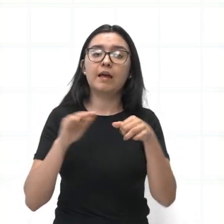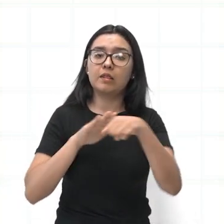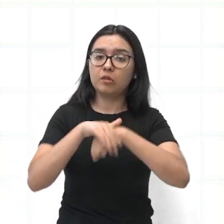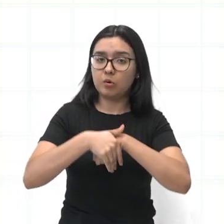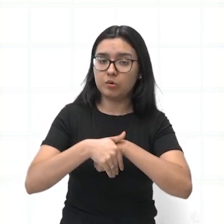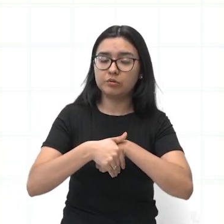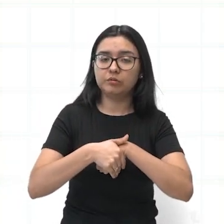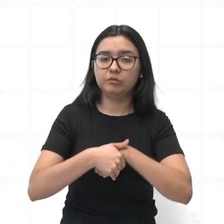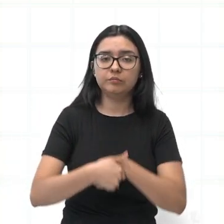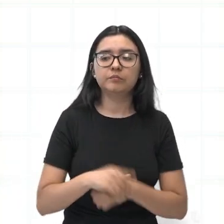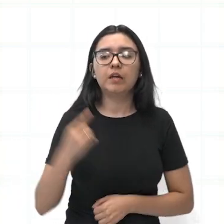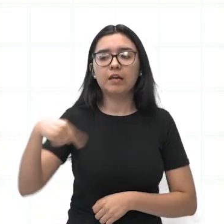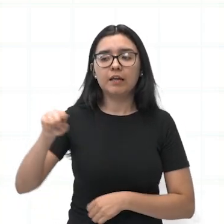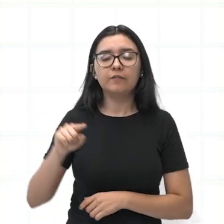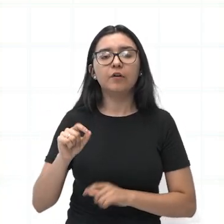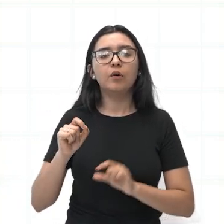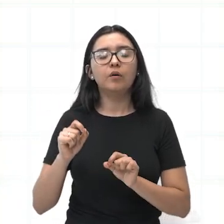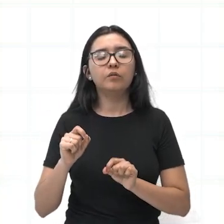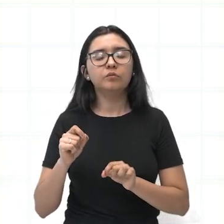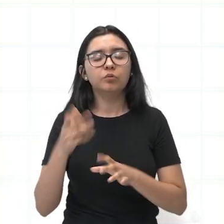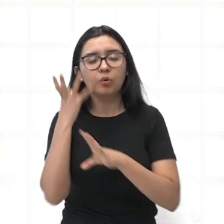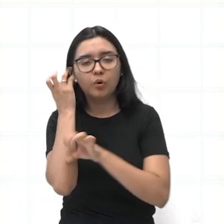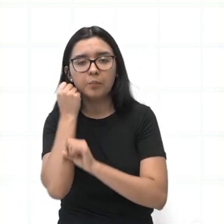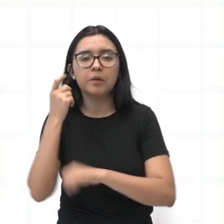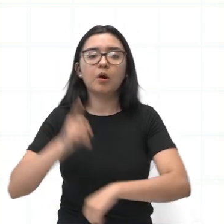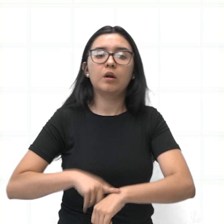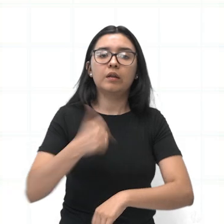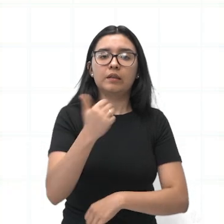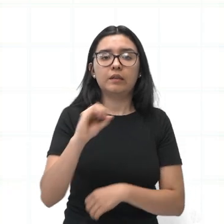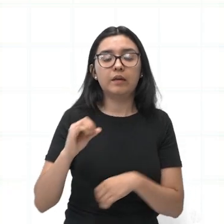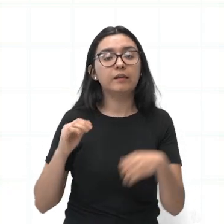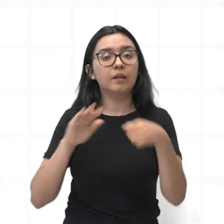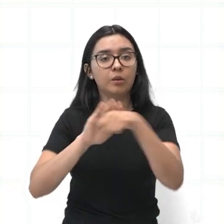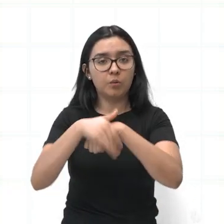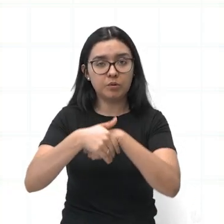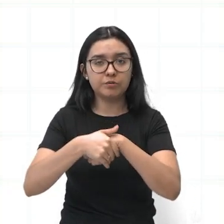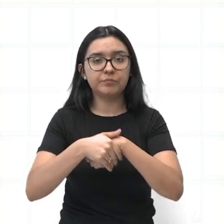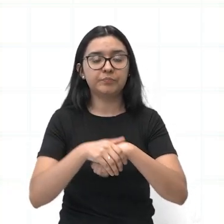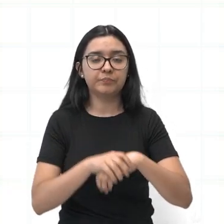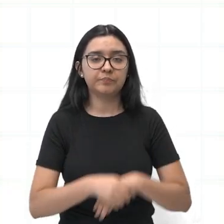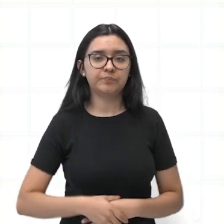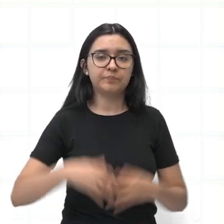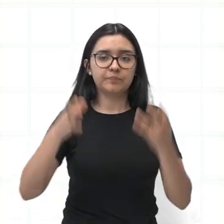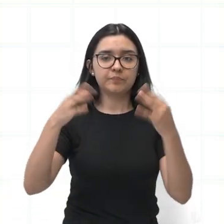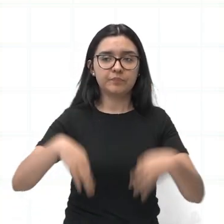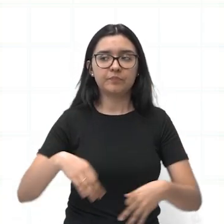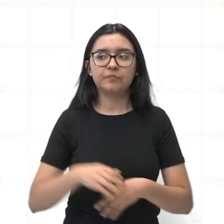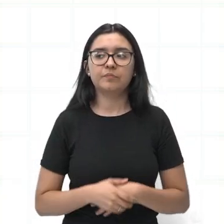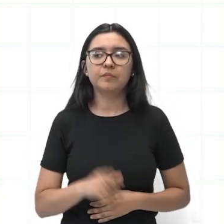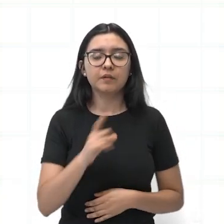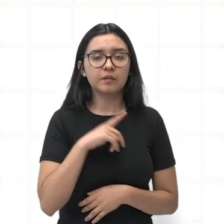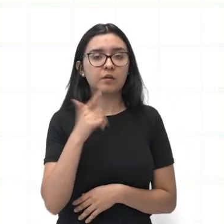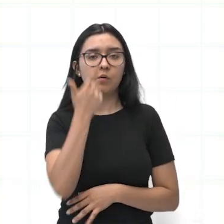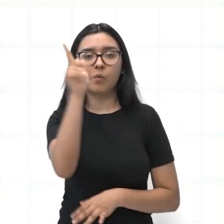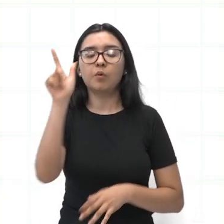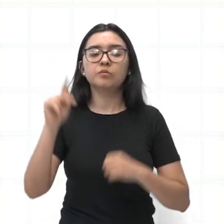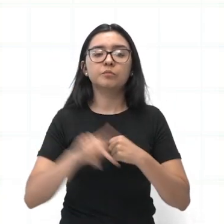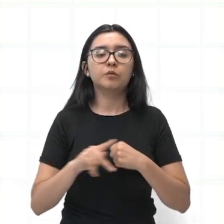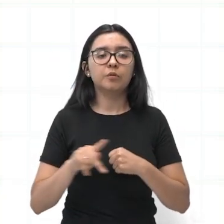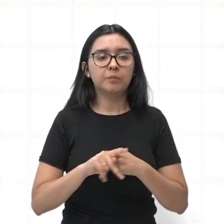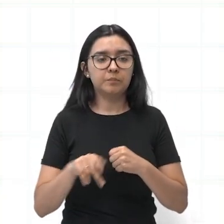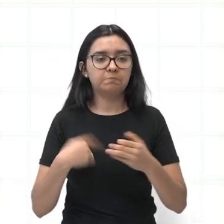dormem ou eles vão para a cama às 10, certo? tenho ainda mais